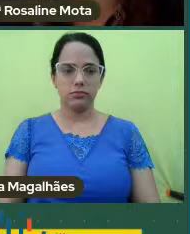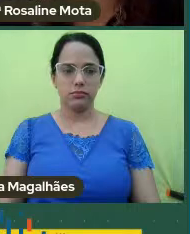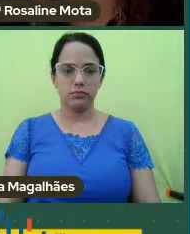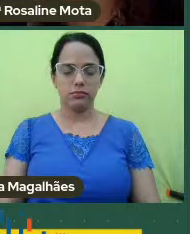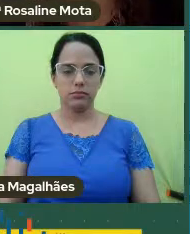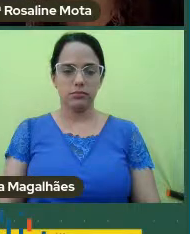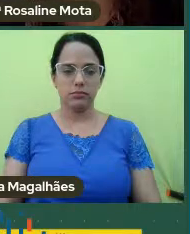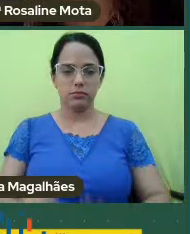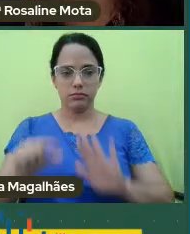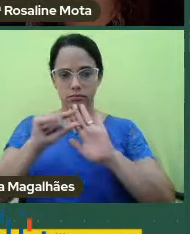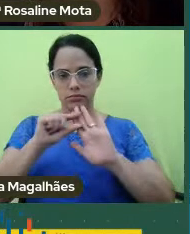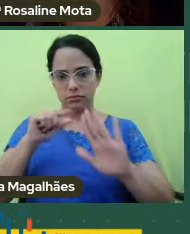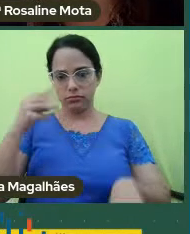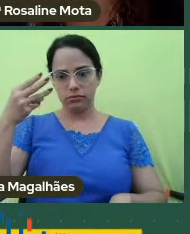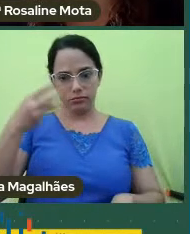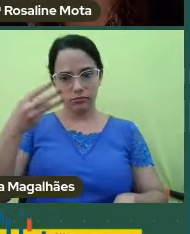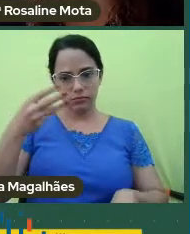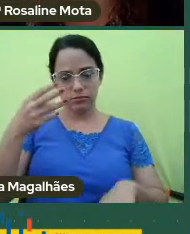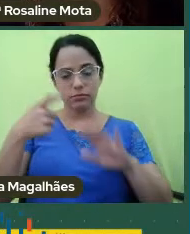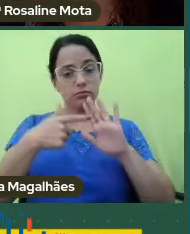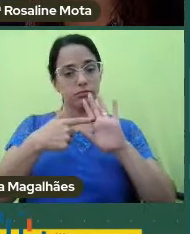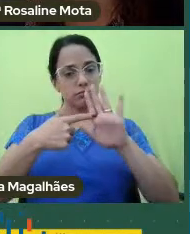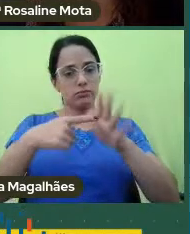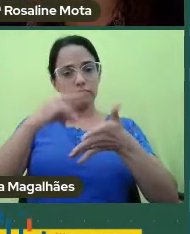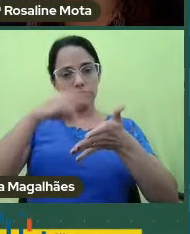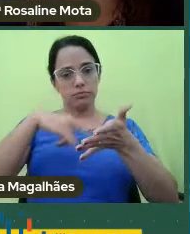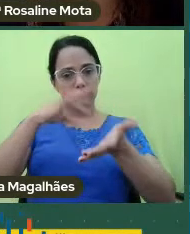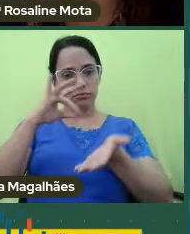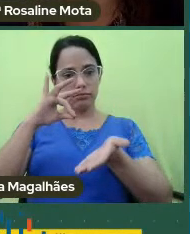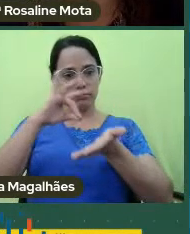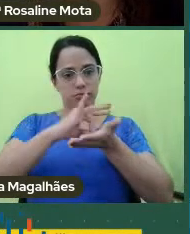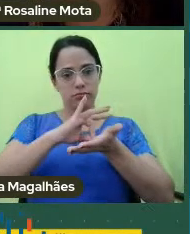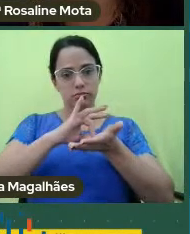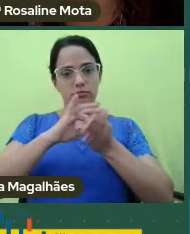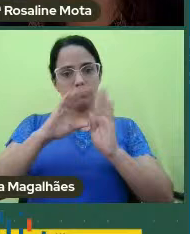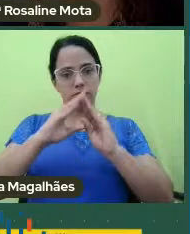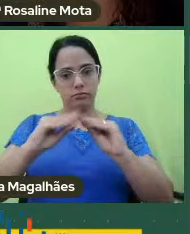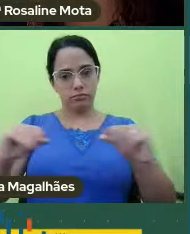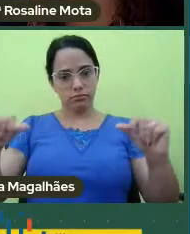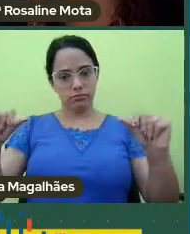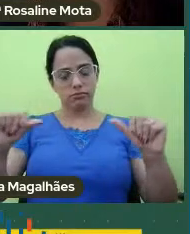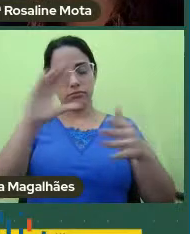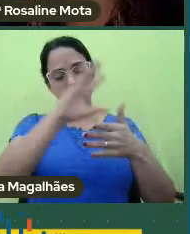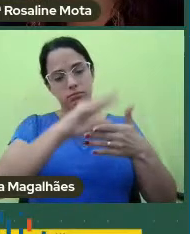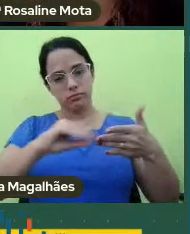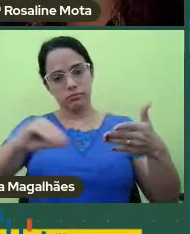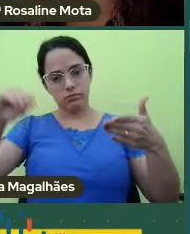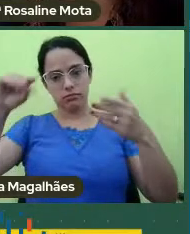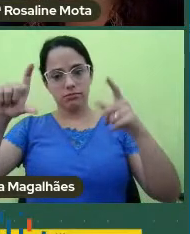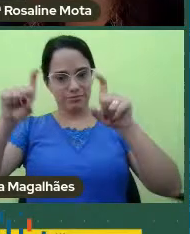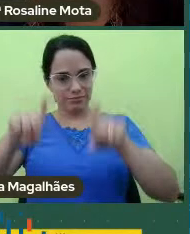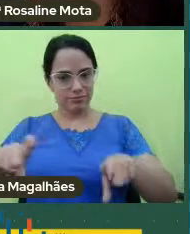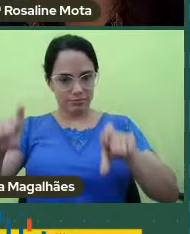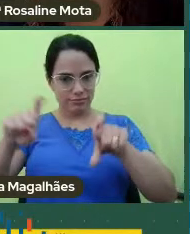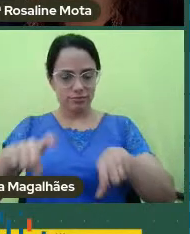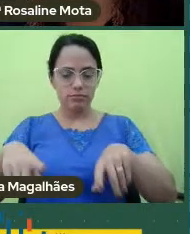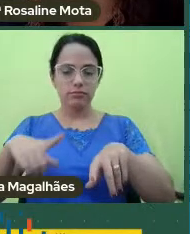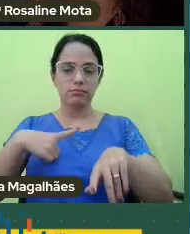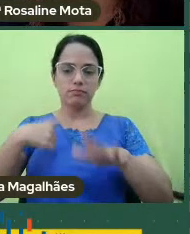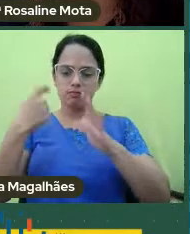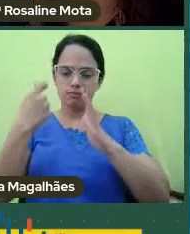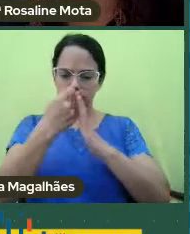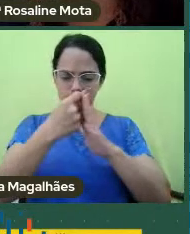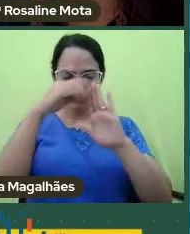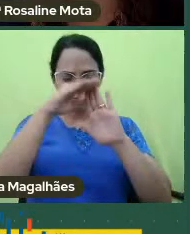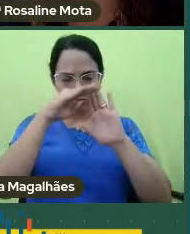definido que os documentos originais poderão ser destruídos após a sua digitalização, observados os requisitos constantes